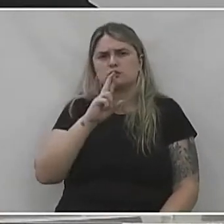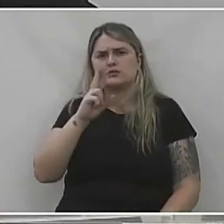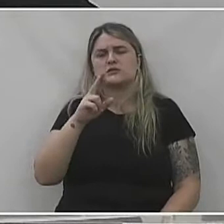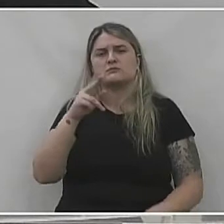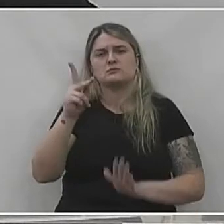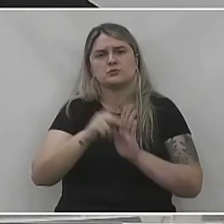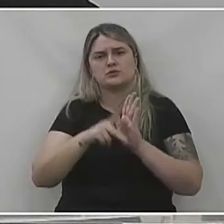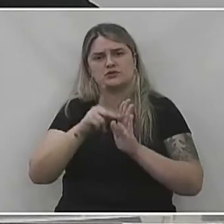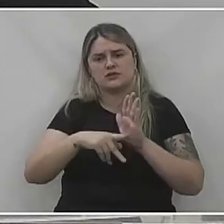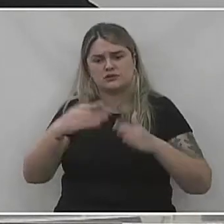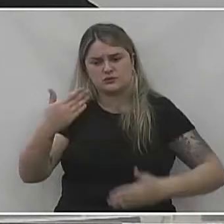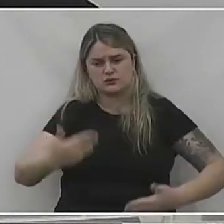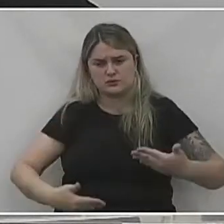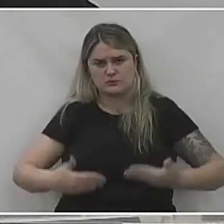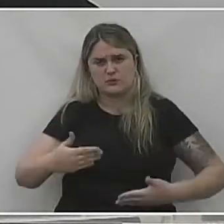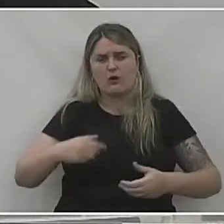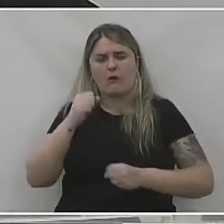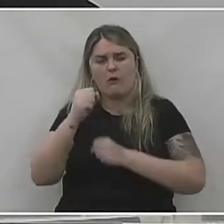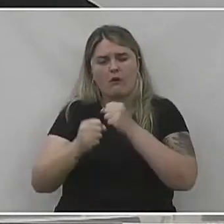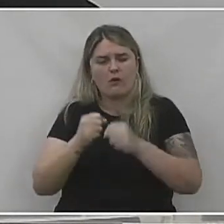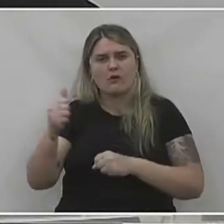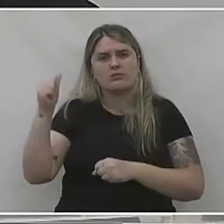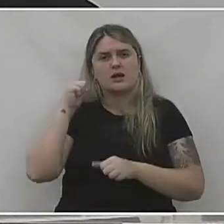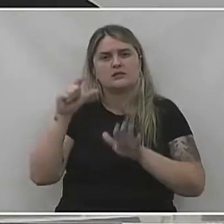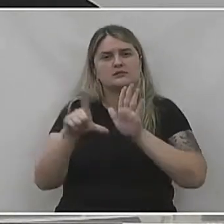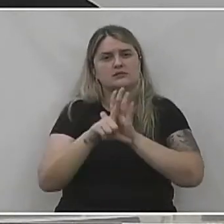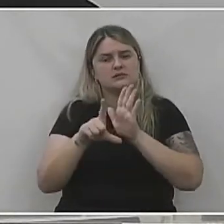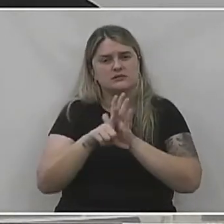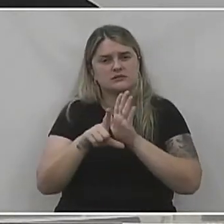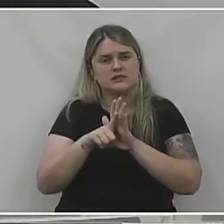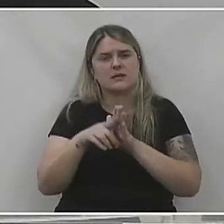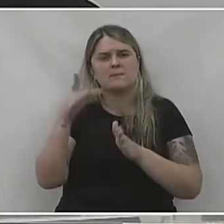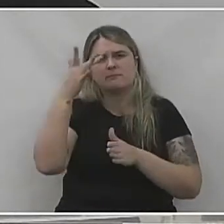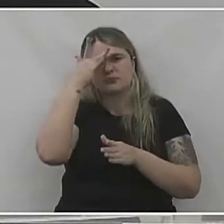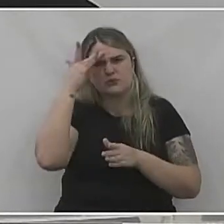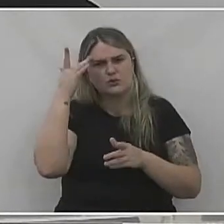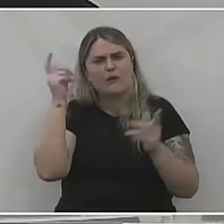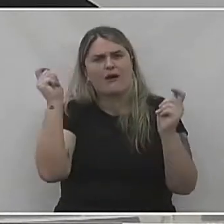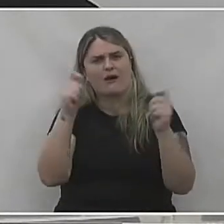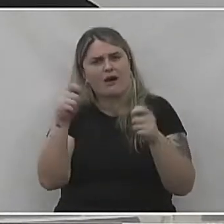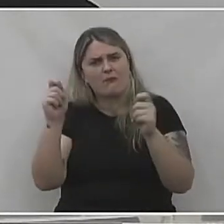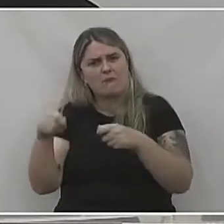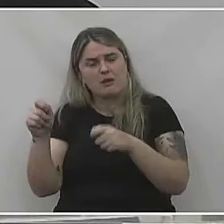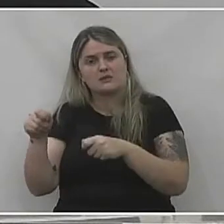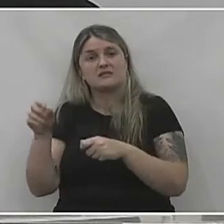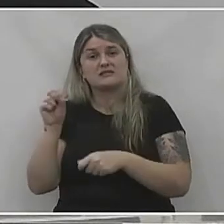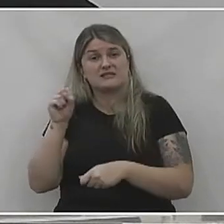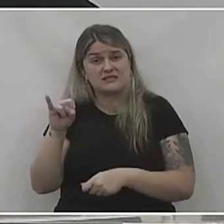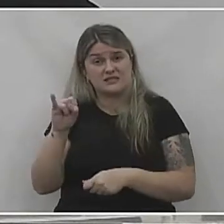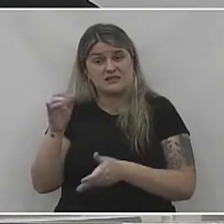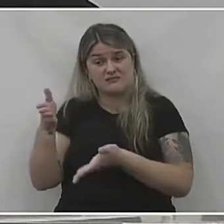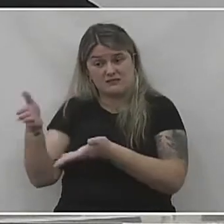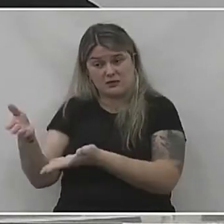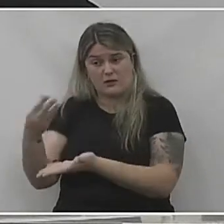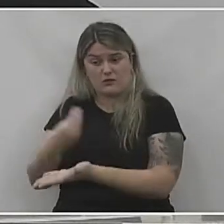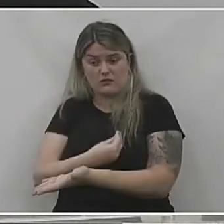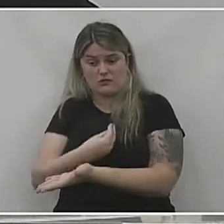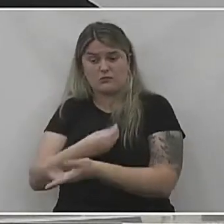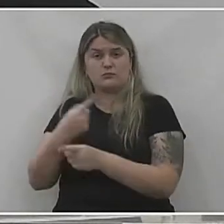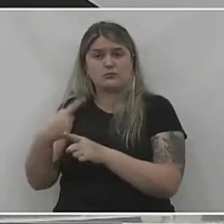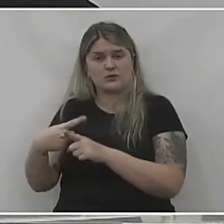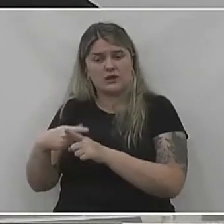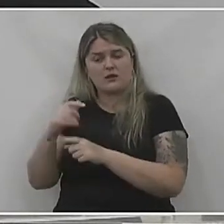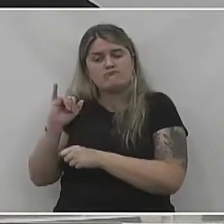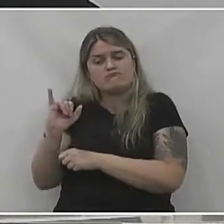projecto paralímpico corremos atrás da Lei pessoa super competente e se está aqui hoje é porque tá colhendo